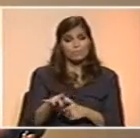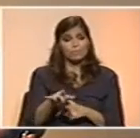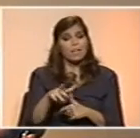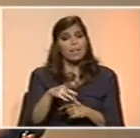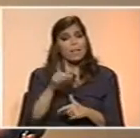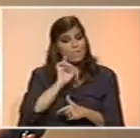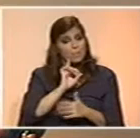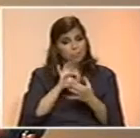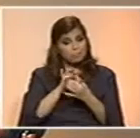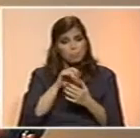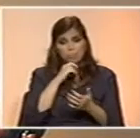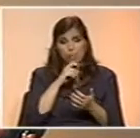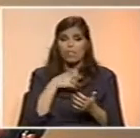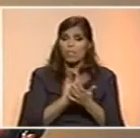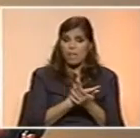pode causar